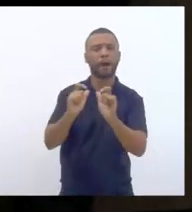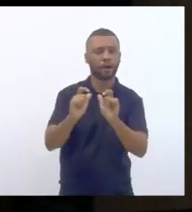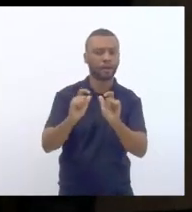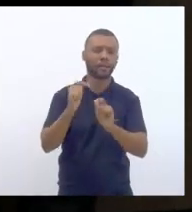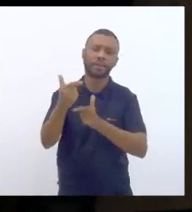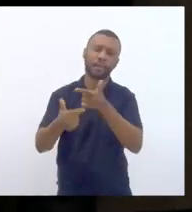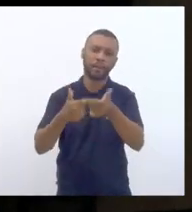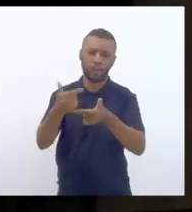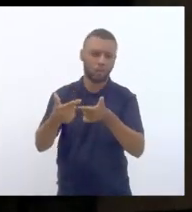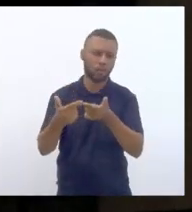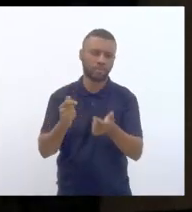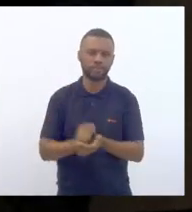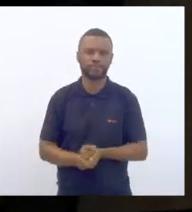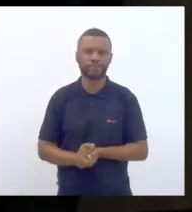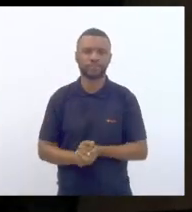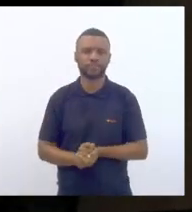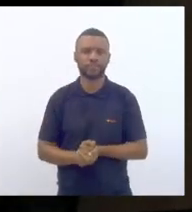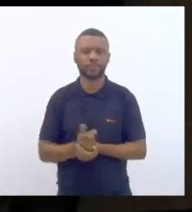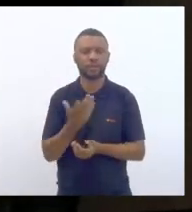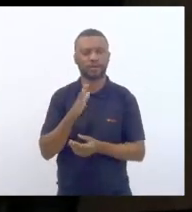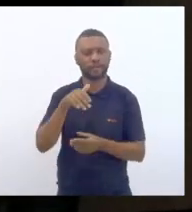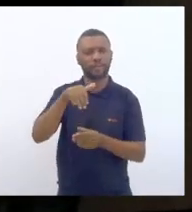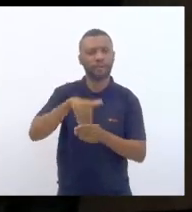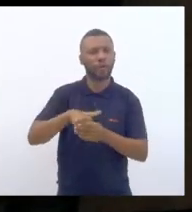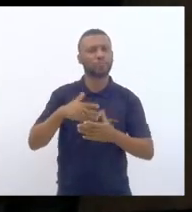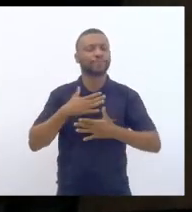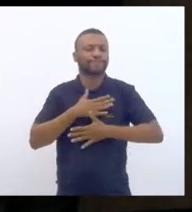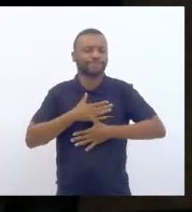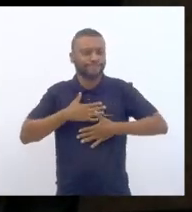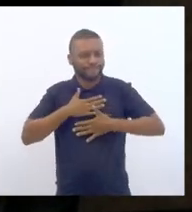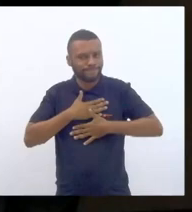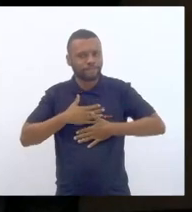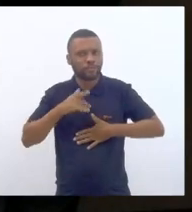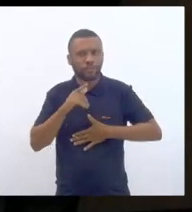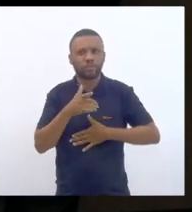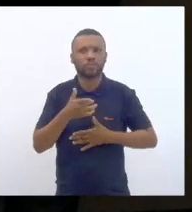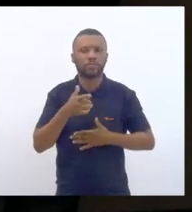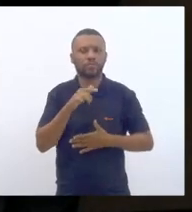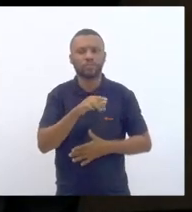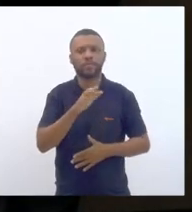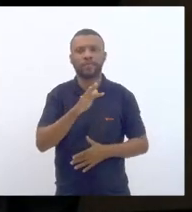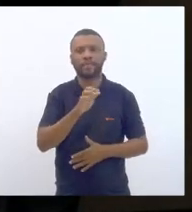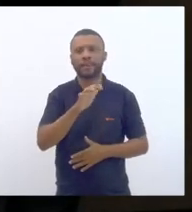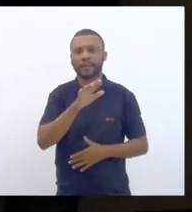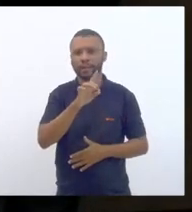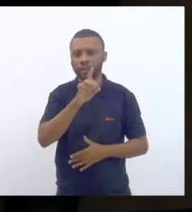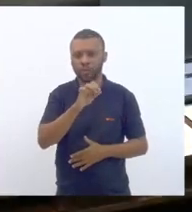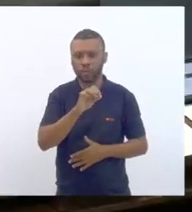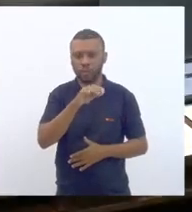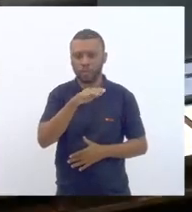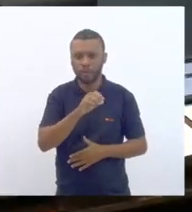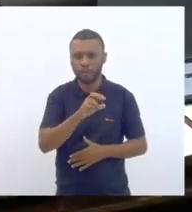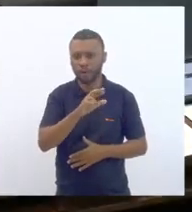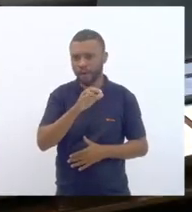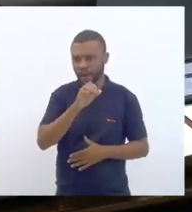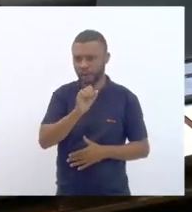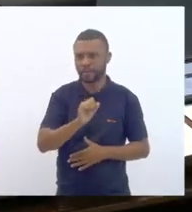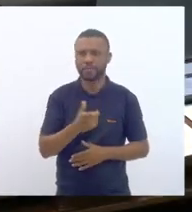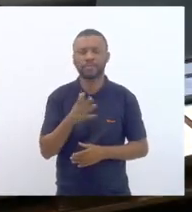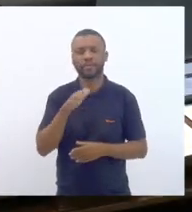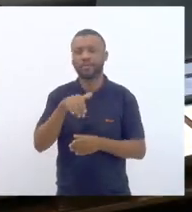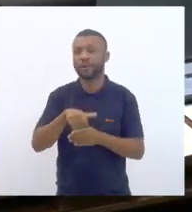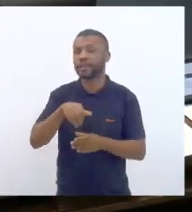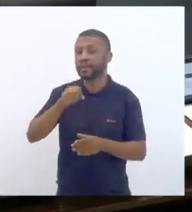passou. Voto com satisfação no delegado Fernando Moraes. Coronel Jairo vota sim,